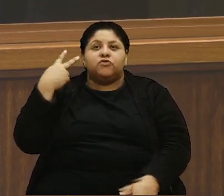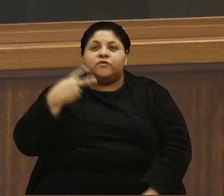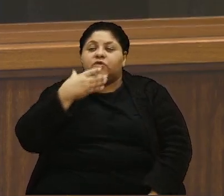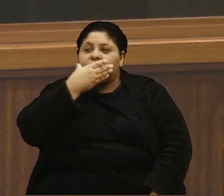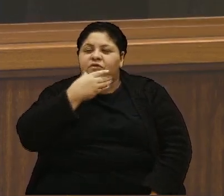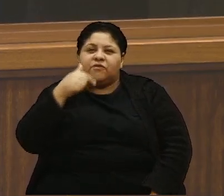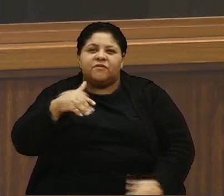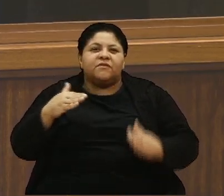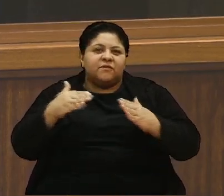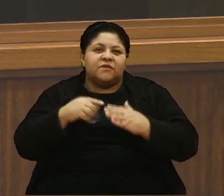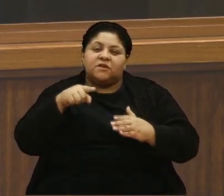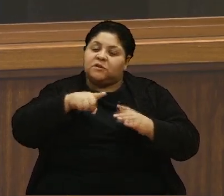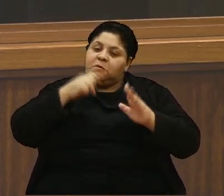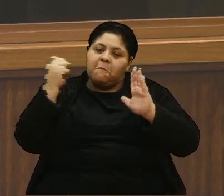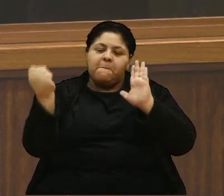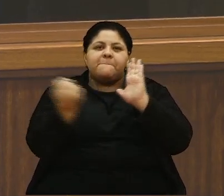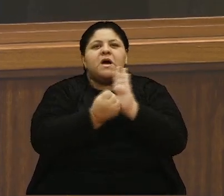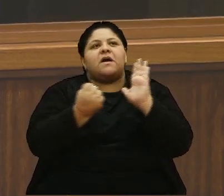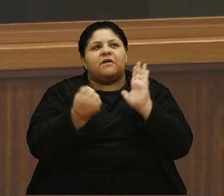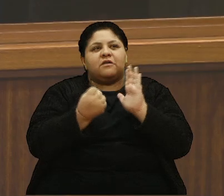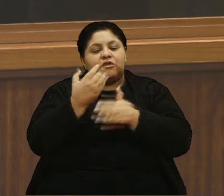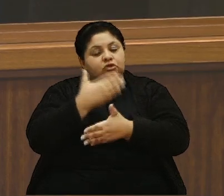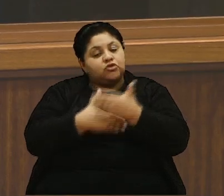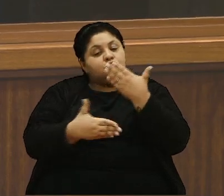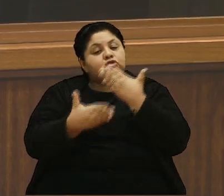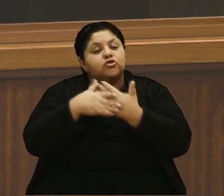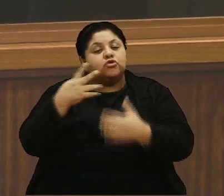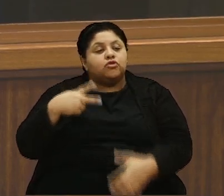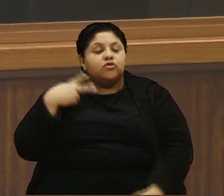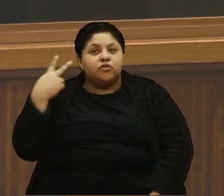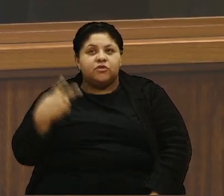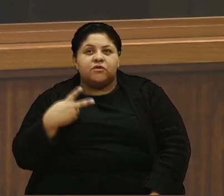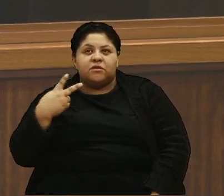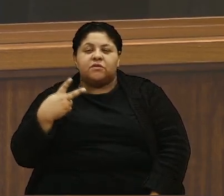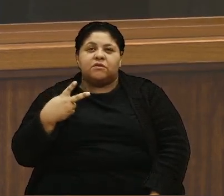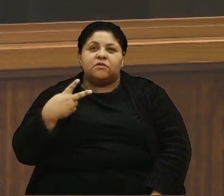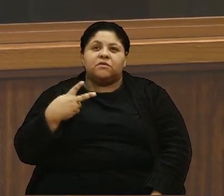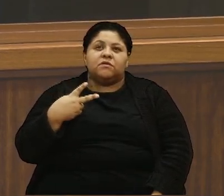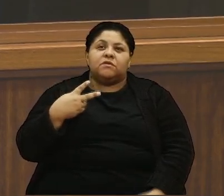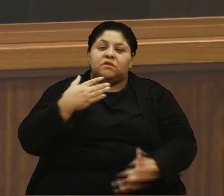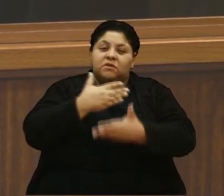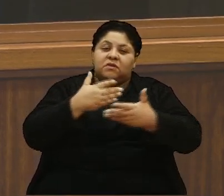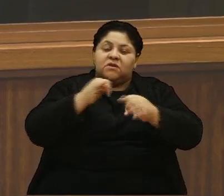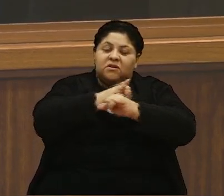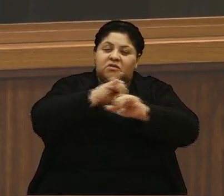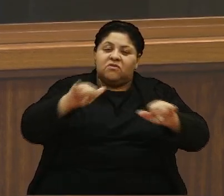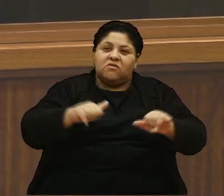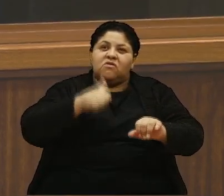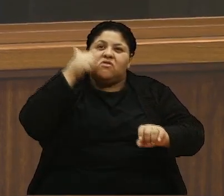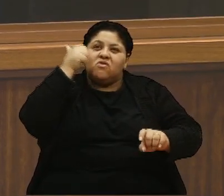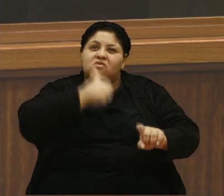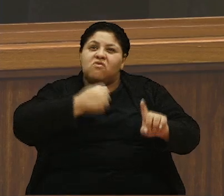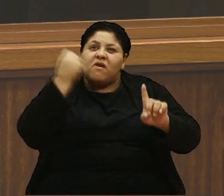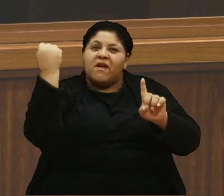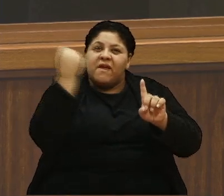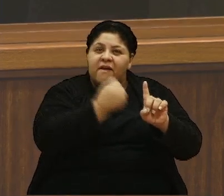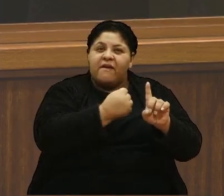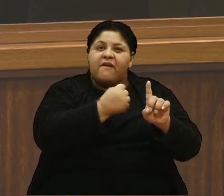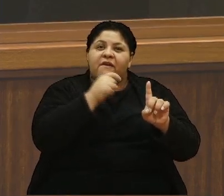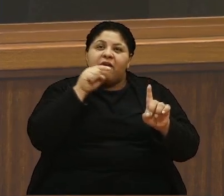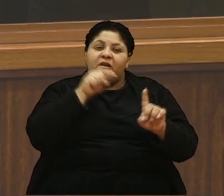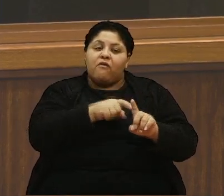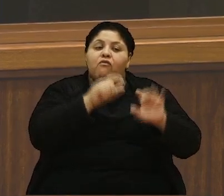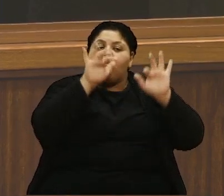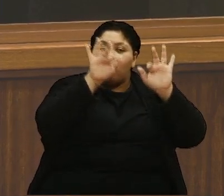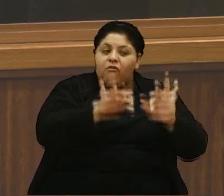casa, e isso é um marco, né? Quando todos os vereadores assumem a campanha do feminicídio, o feminicídio é um